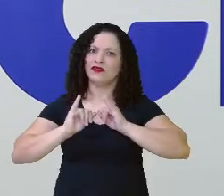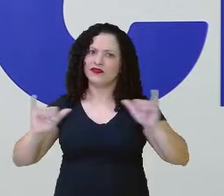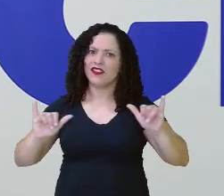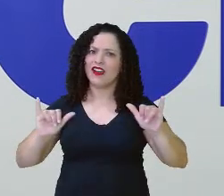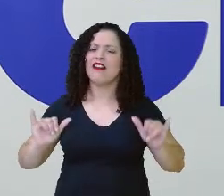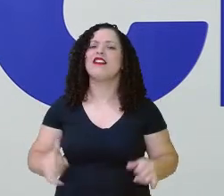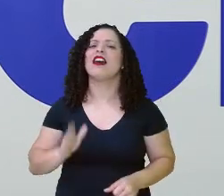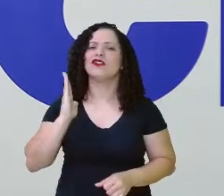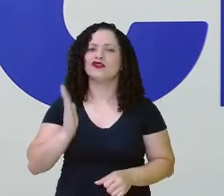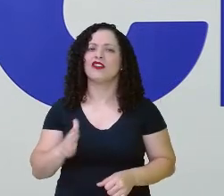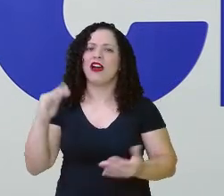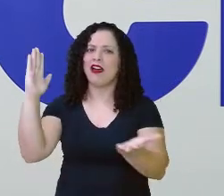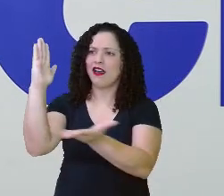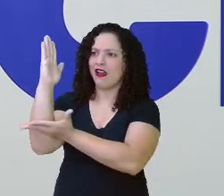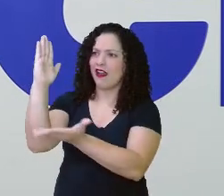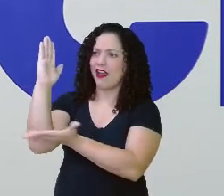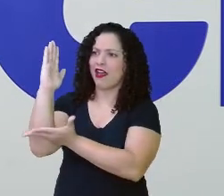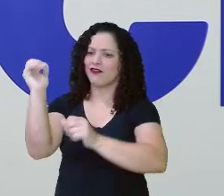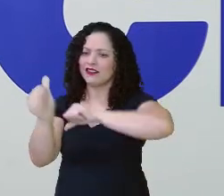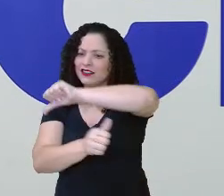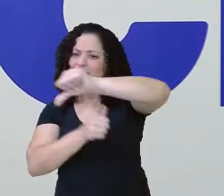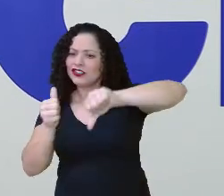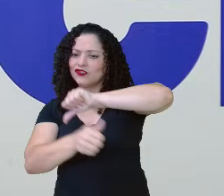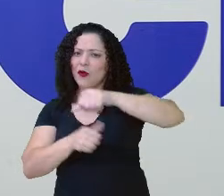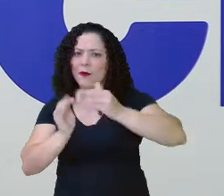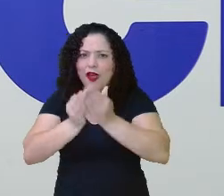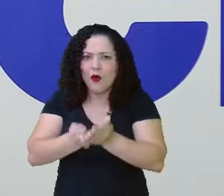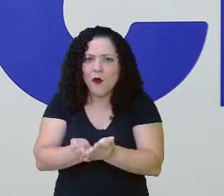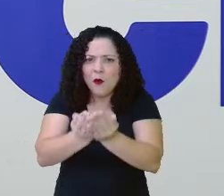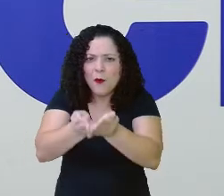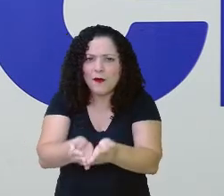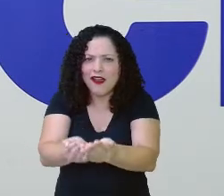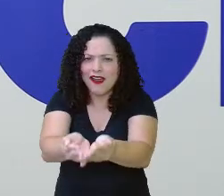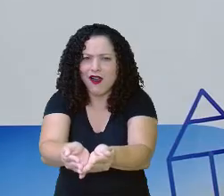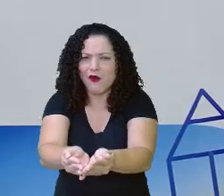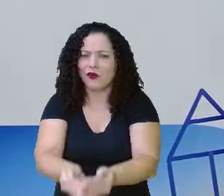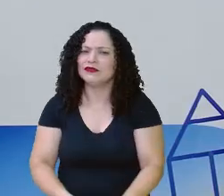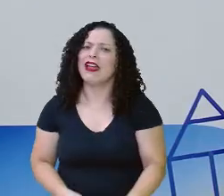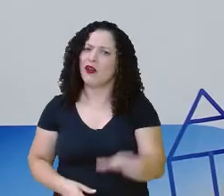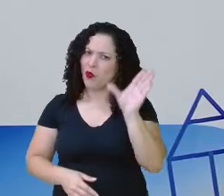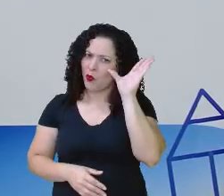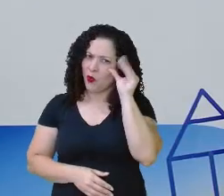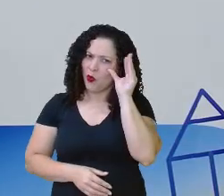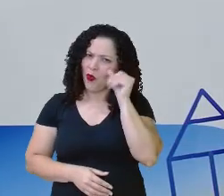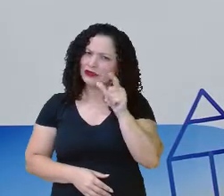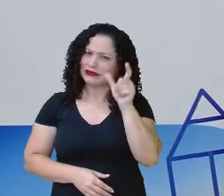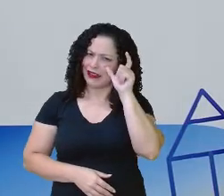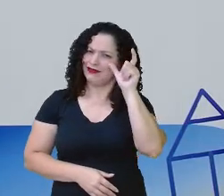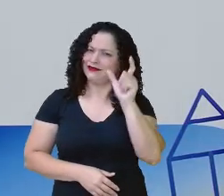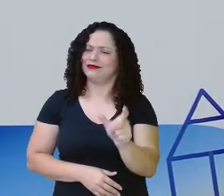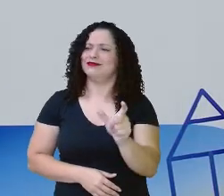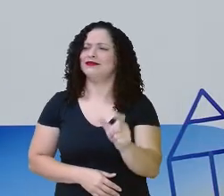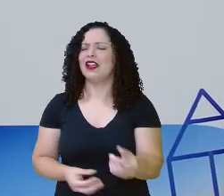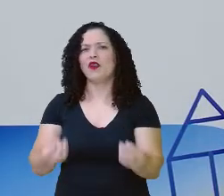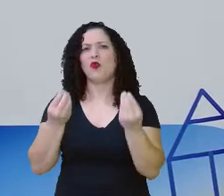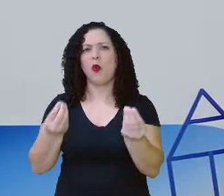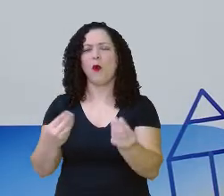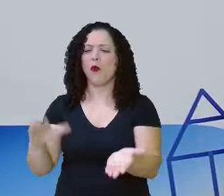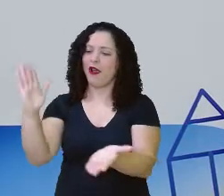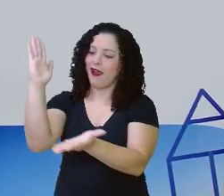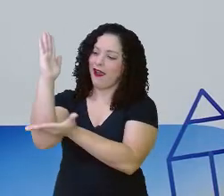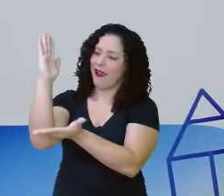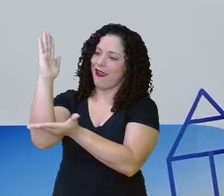de refrigerante em um barco. Em um barco? Interessante, né? Fiquei agora curioso. Eu também. Transformar uma garrafa